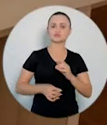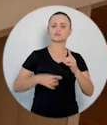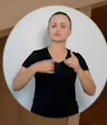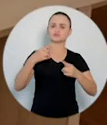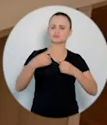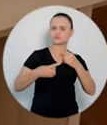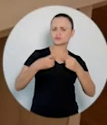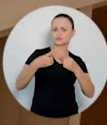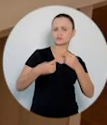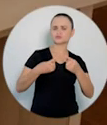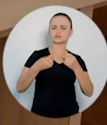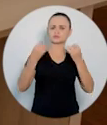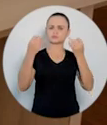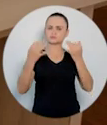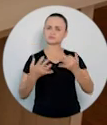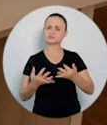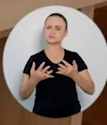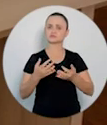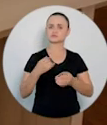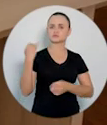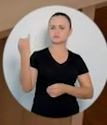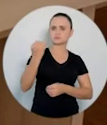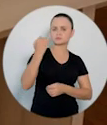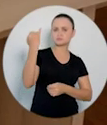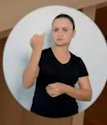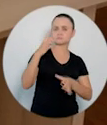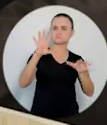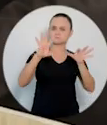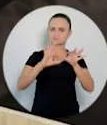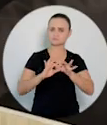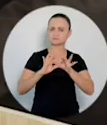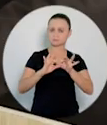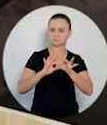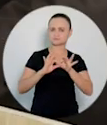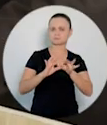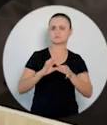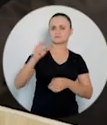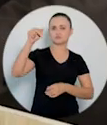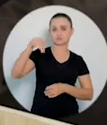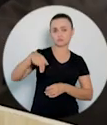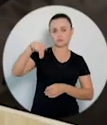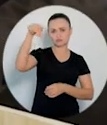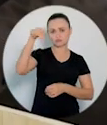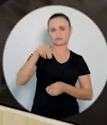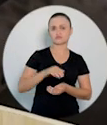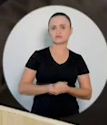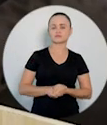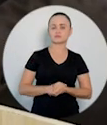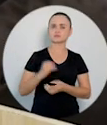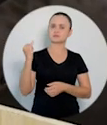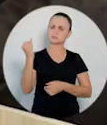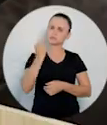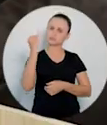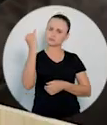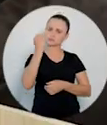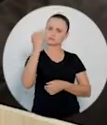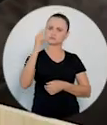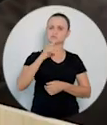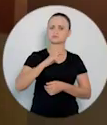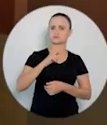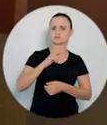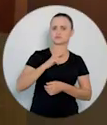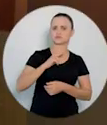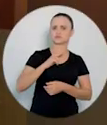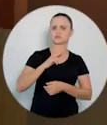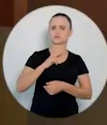da OAB Nacional reforçou os laços que mantém com o Nordeste e falou sobre a importância de construir pontes de